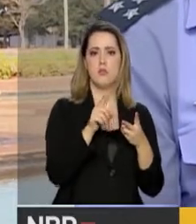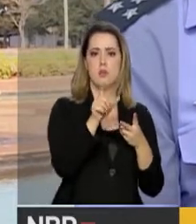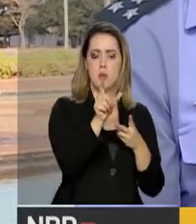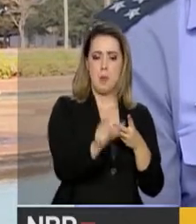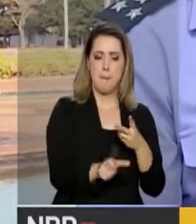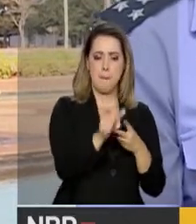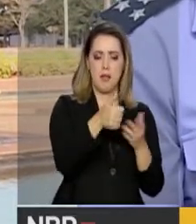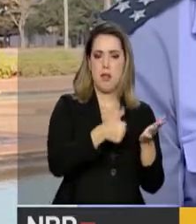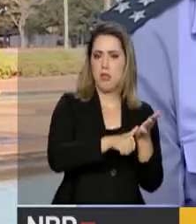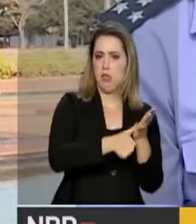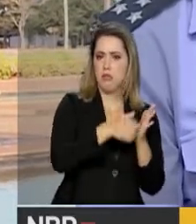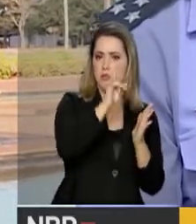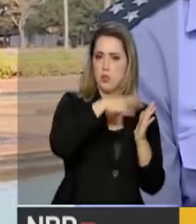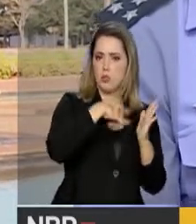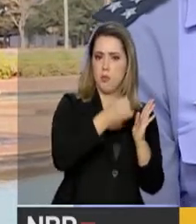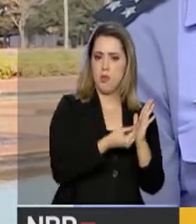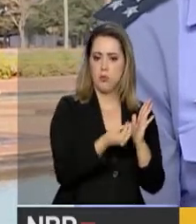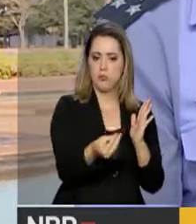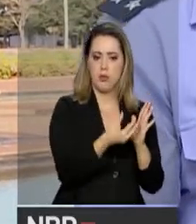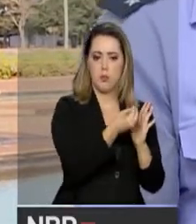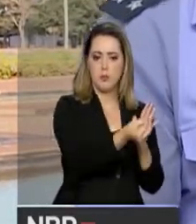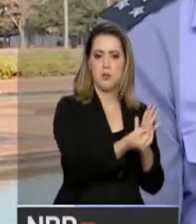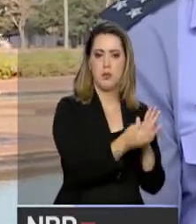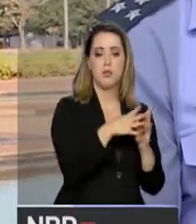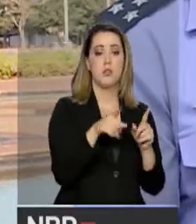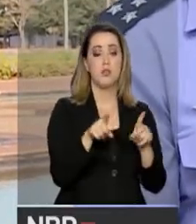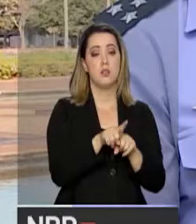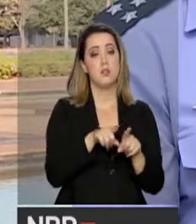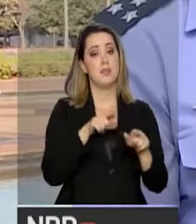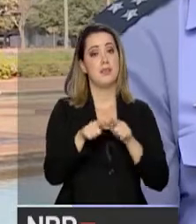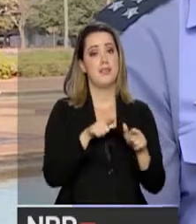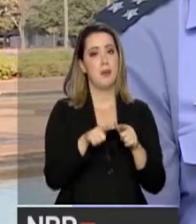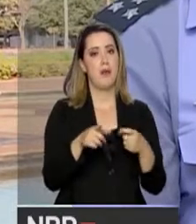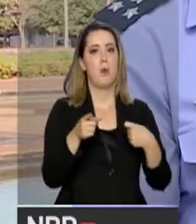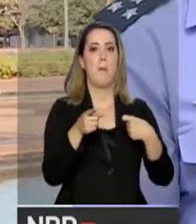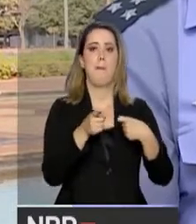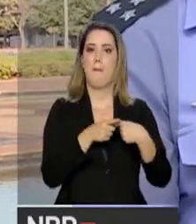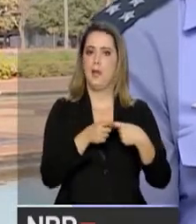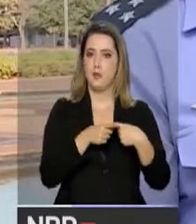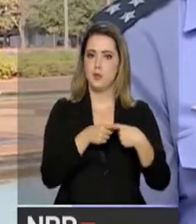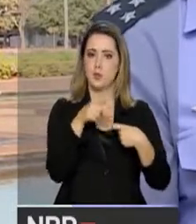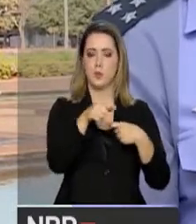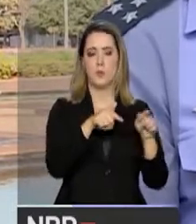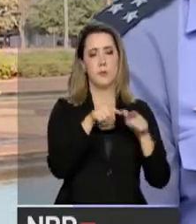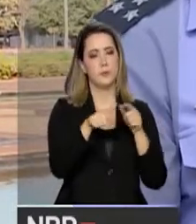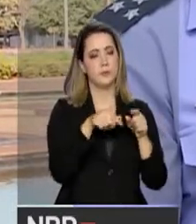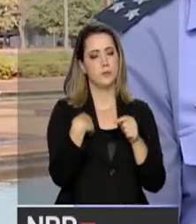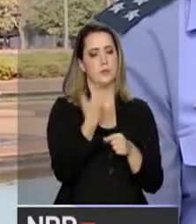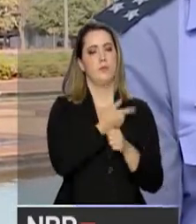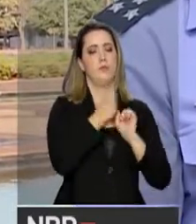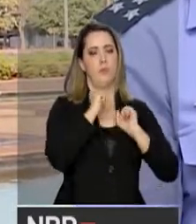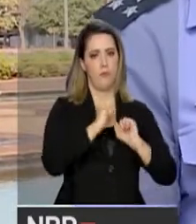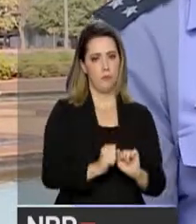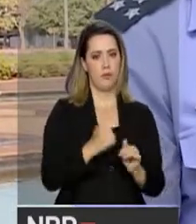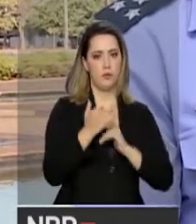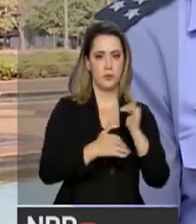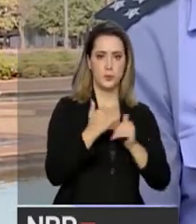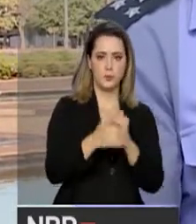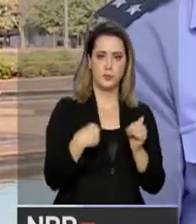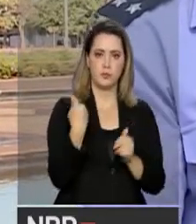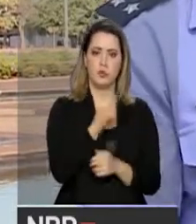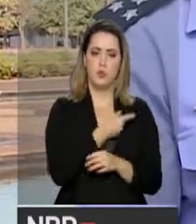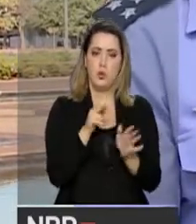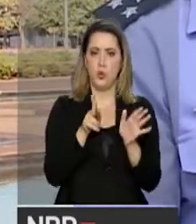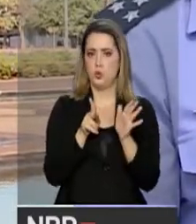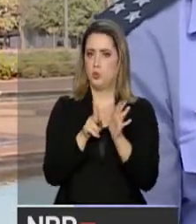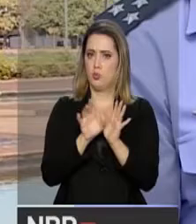desse povo, emissões de certificações, mas principalmente ações médicas, de atividades que a gente possa desenvolver com os nossos